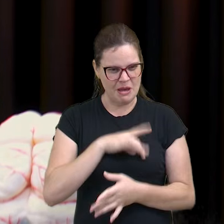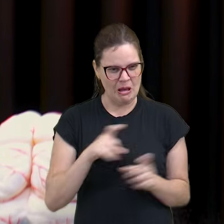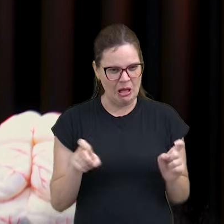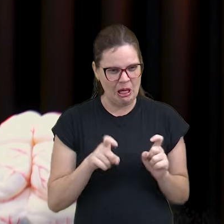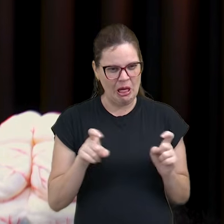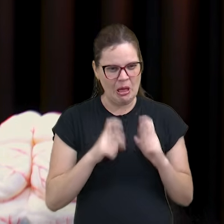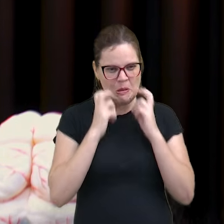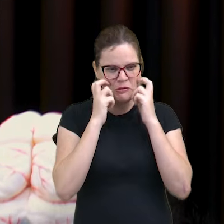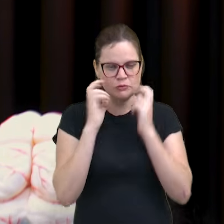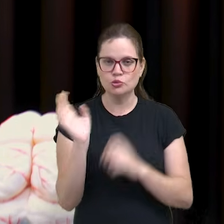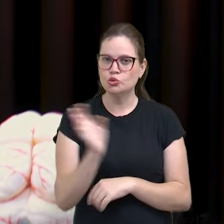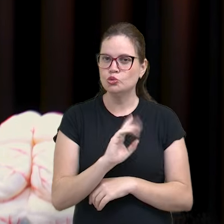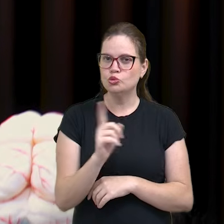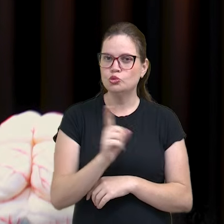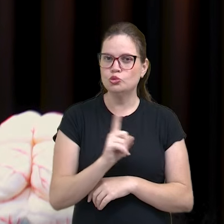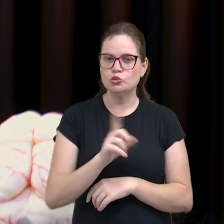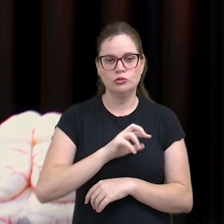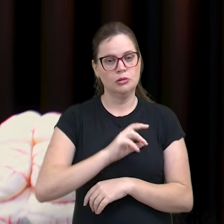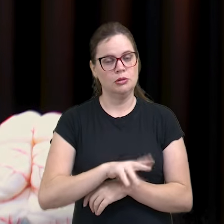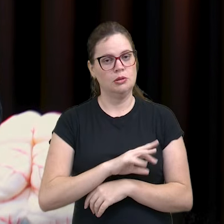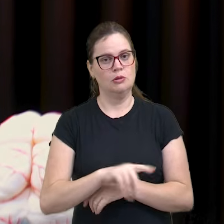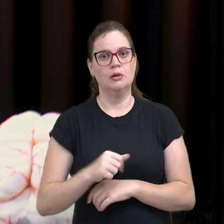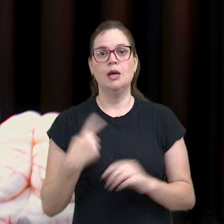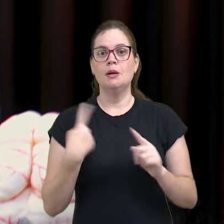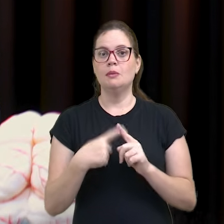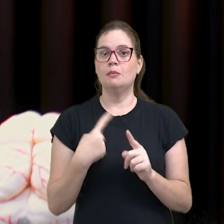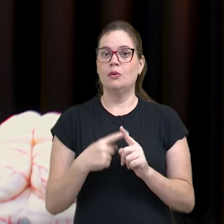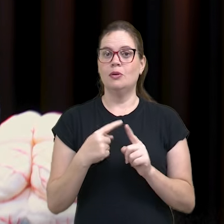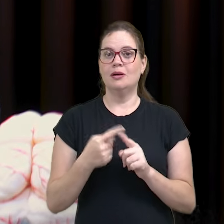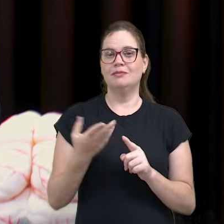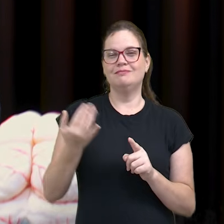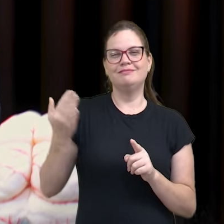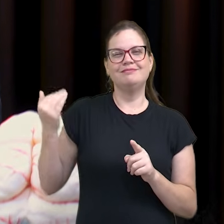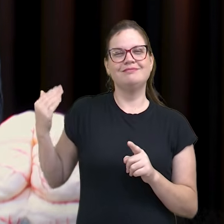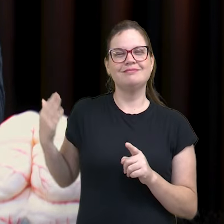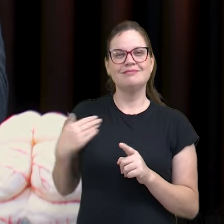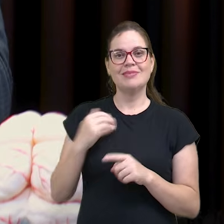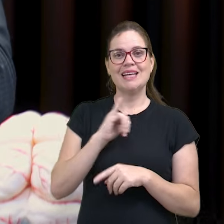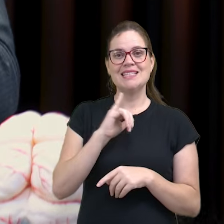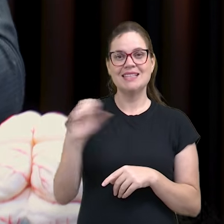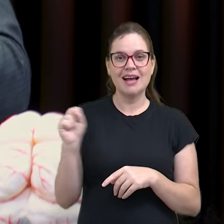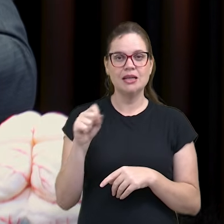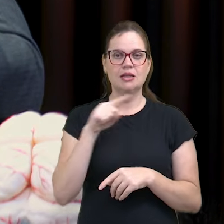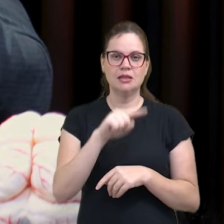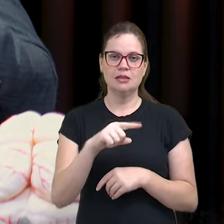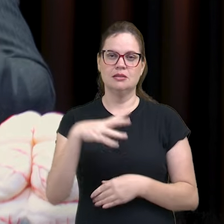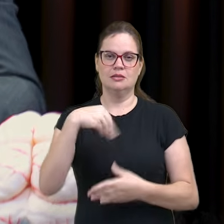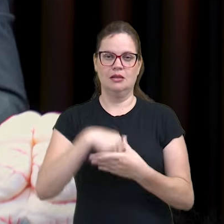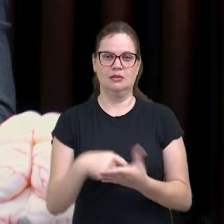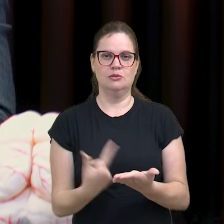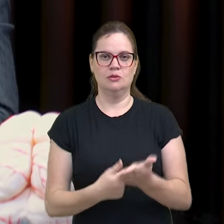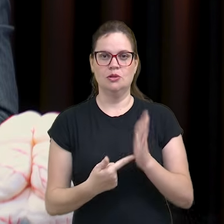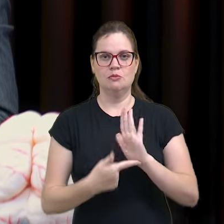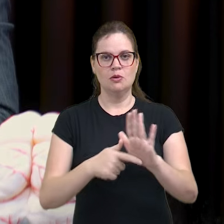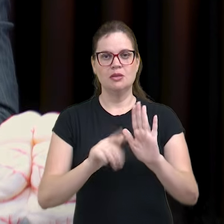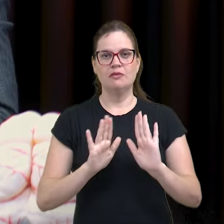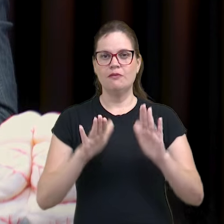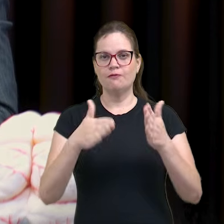dizendo assim: Timóteo, o Senhor não te deu um espírito de covardia, porque lá em